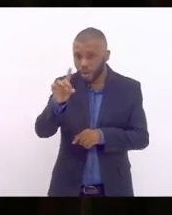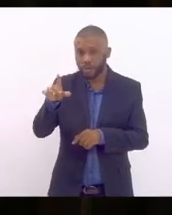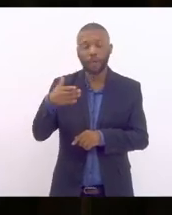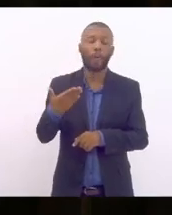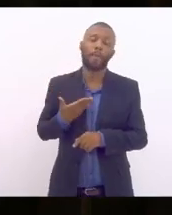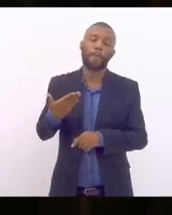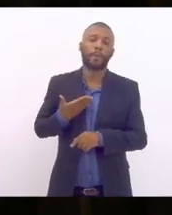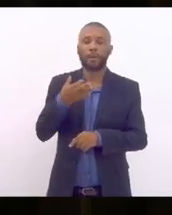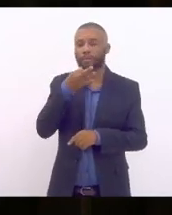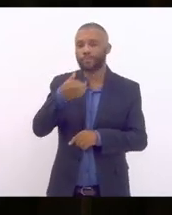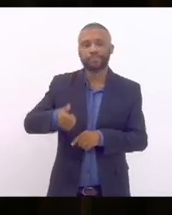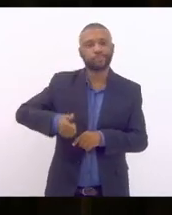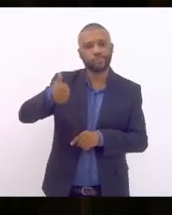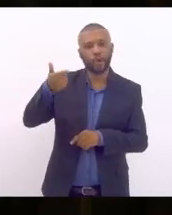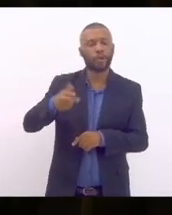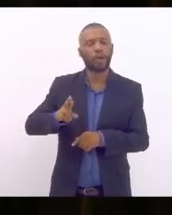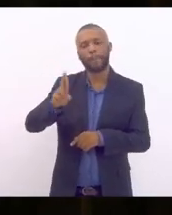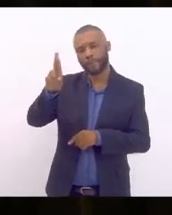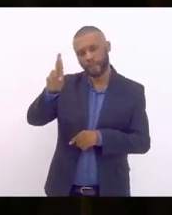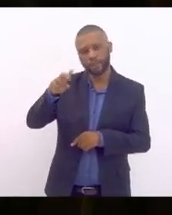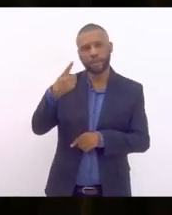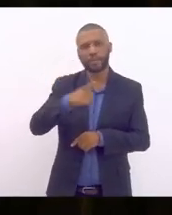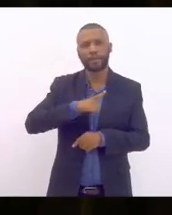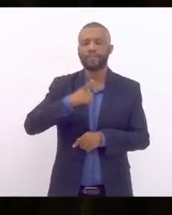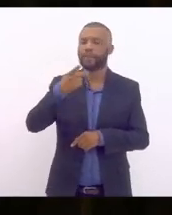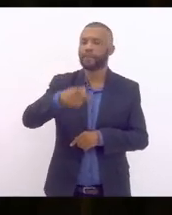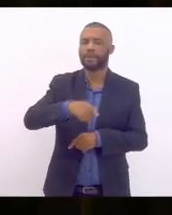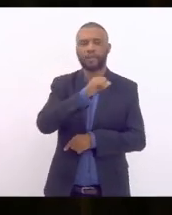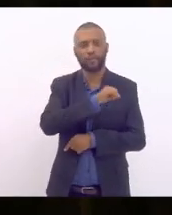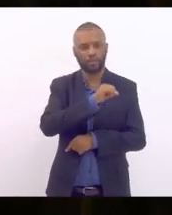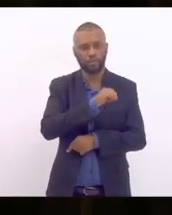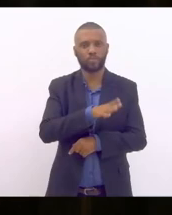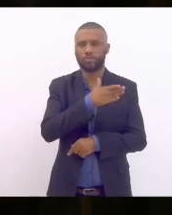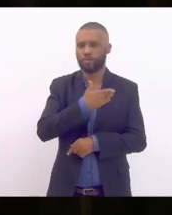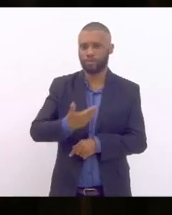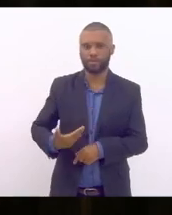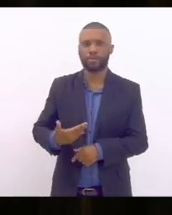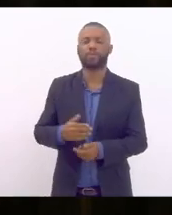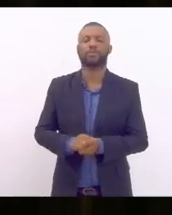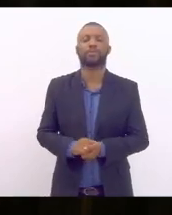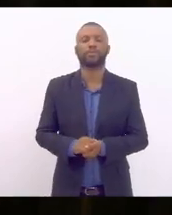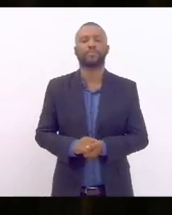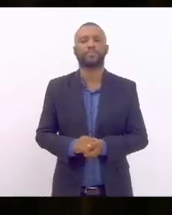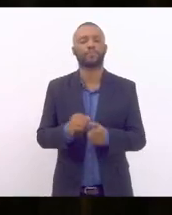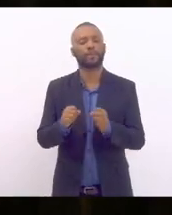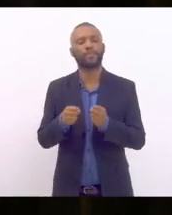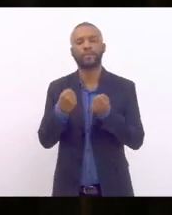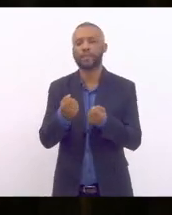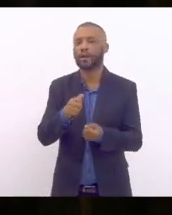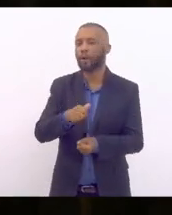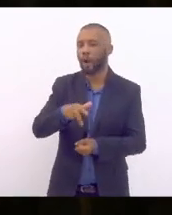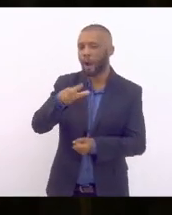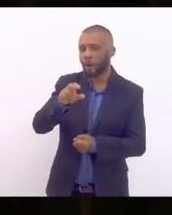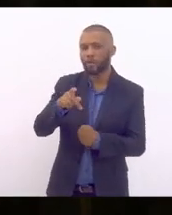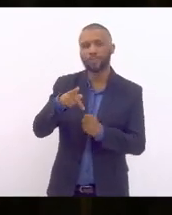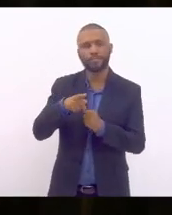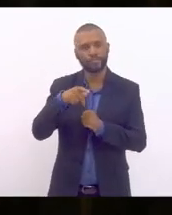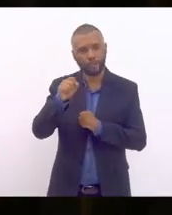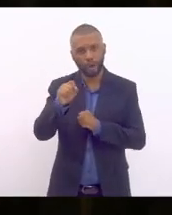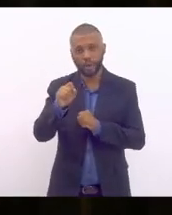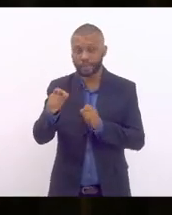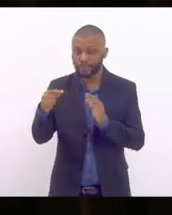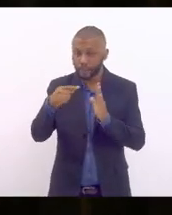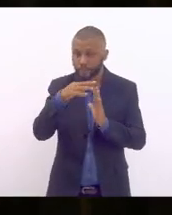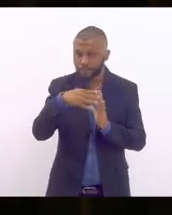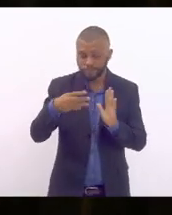na minha opinião dos melhores leitores que a gente se ateve aqui no estado do Rio de Janeiro defendeu o pós-graduando no orçamento é